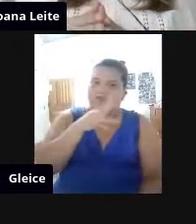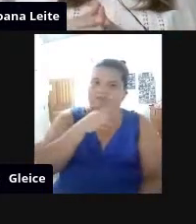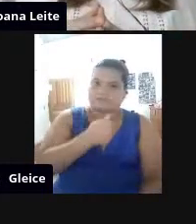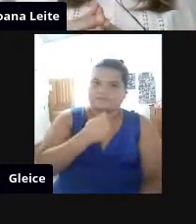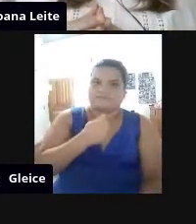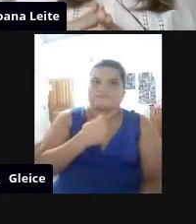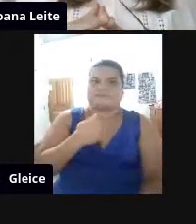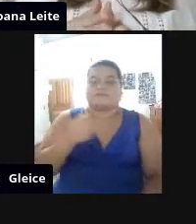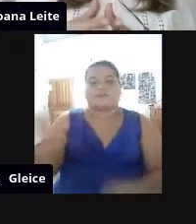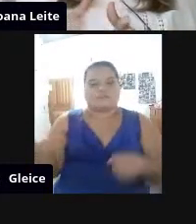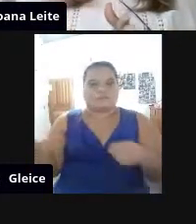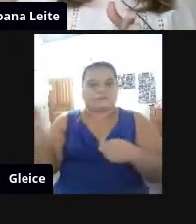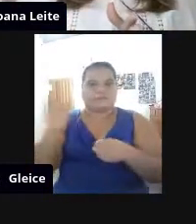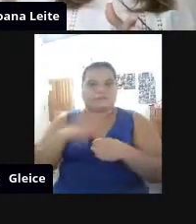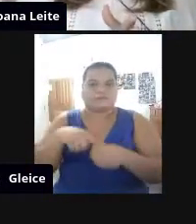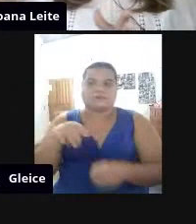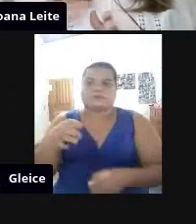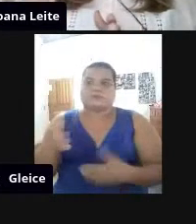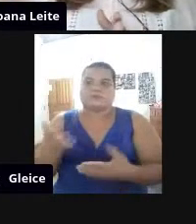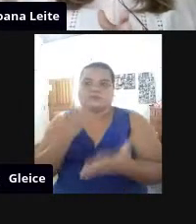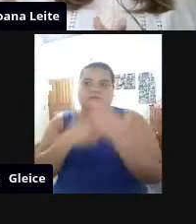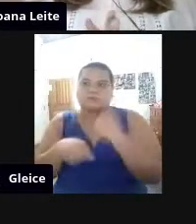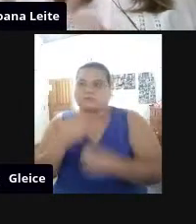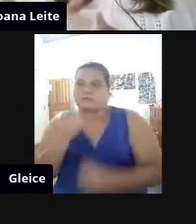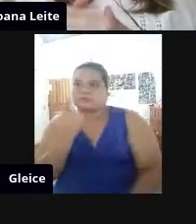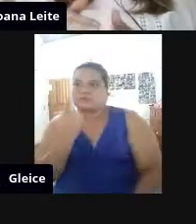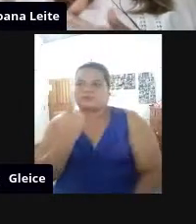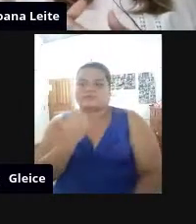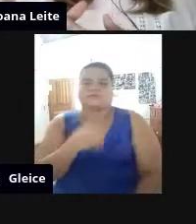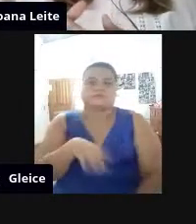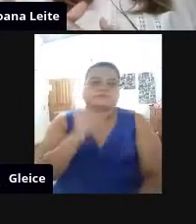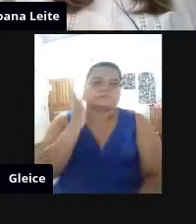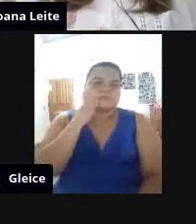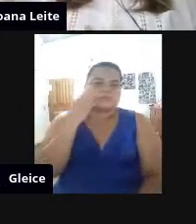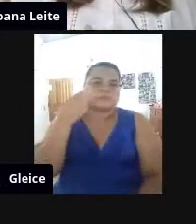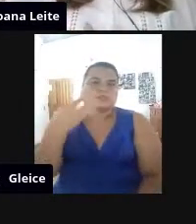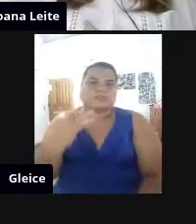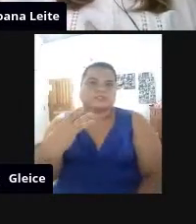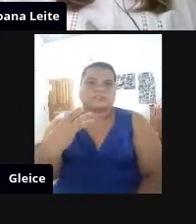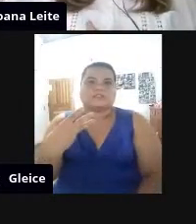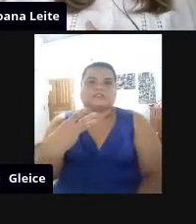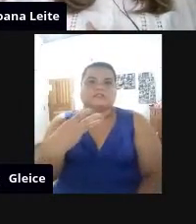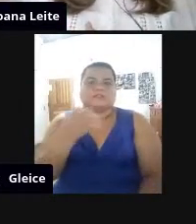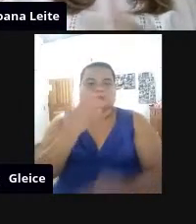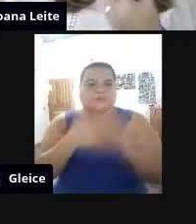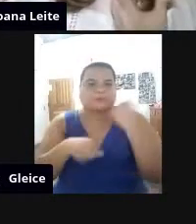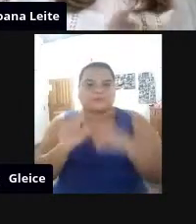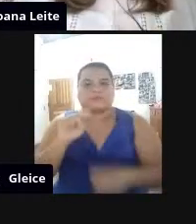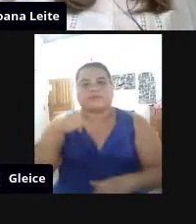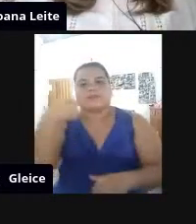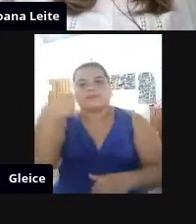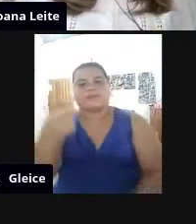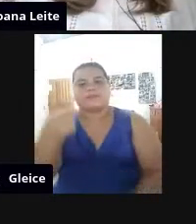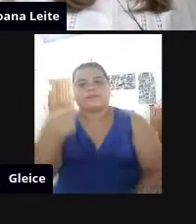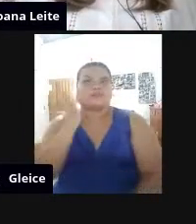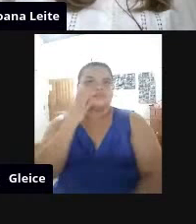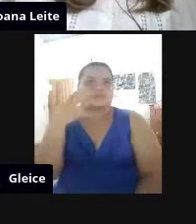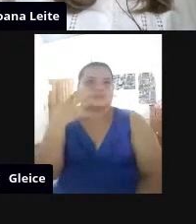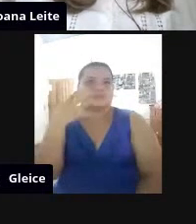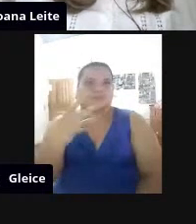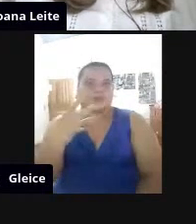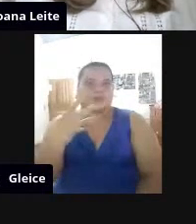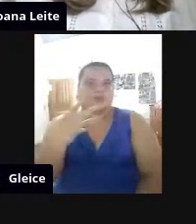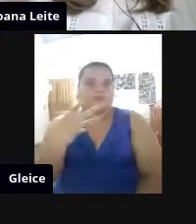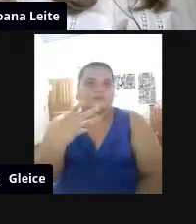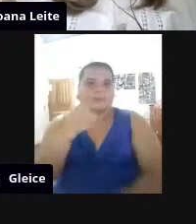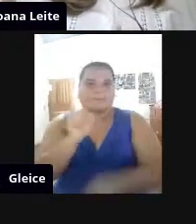alimento, aí a criança passa 4 dias ou 3 dias sem consumir aquele alimento. Aí depois, só de mais 4 dias, ele vai consumir de novo o